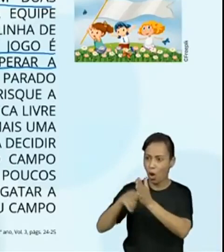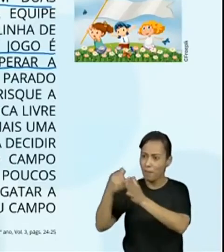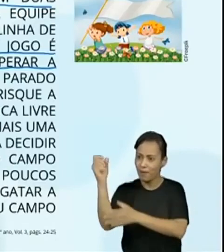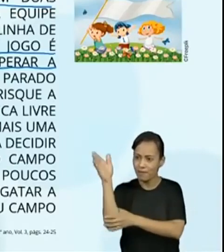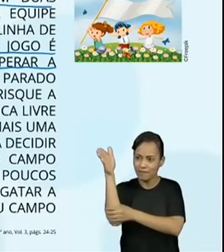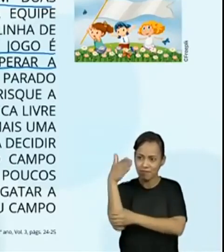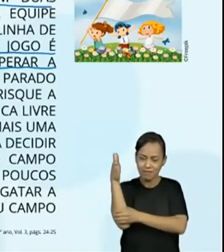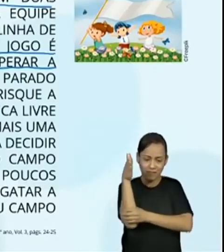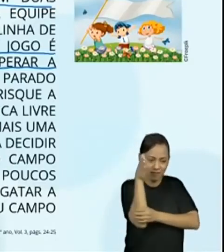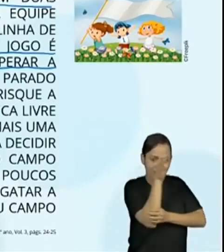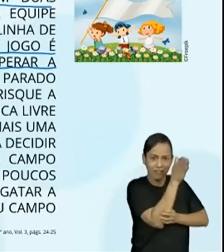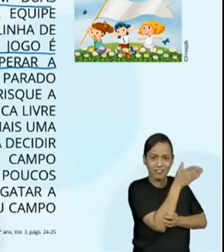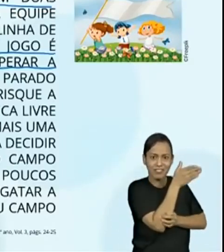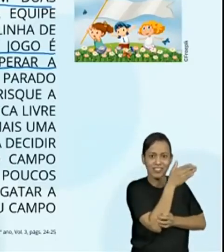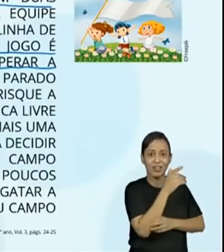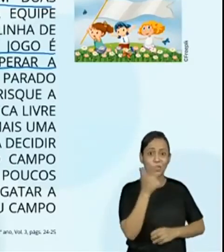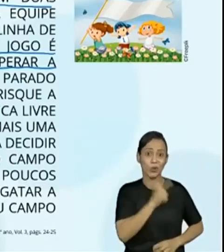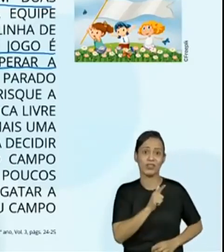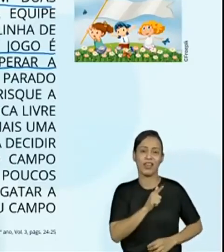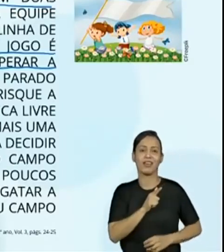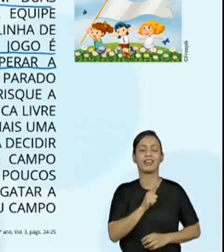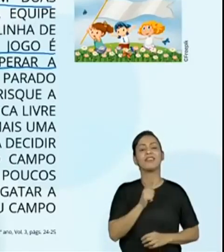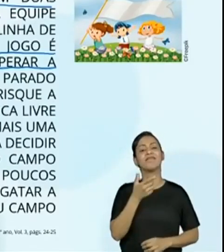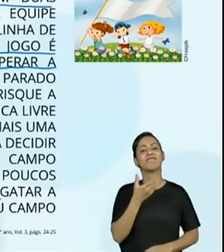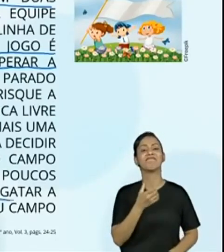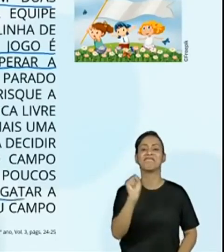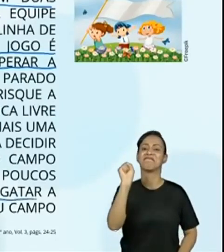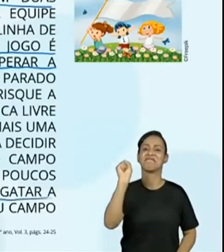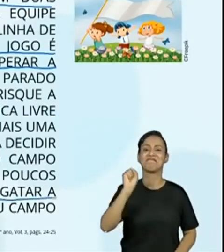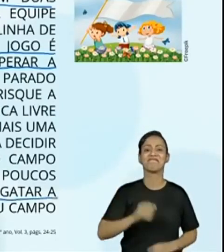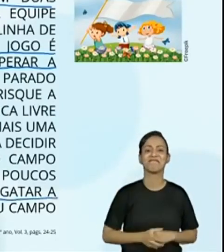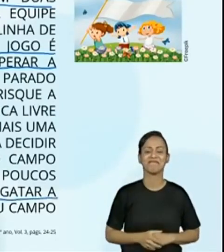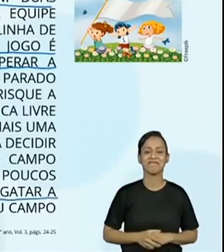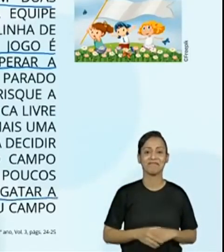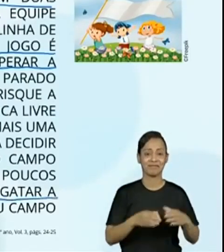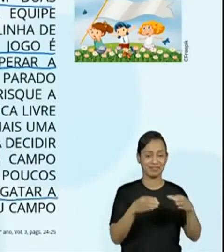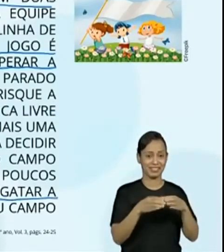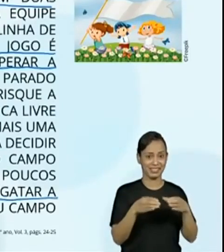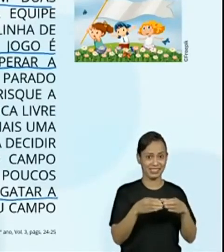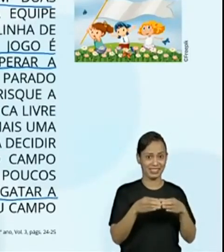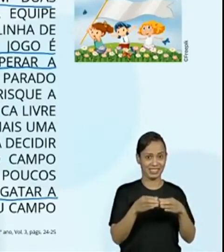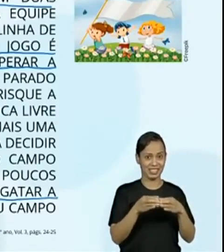A informação, ganha a equipe que resgatar